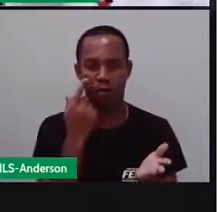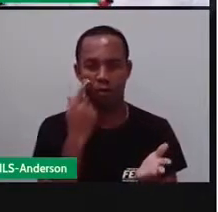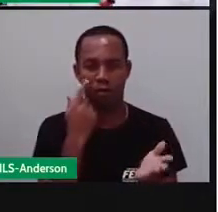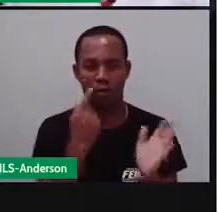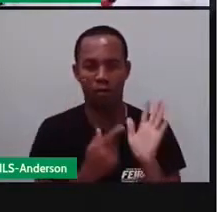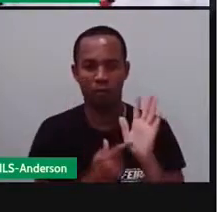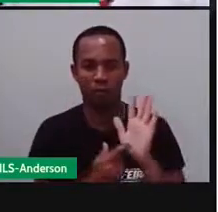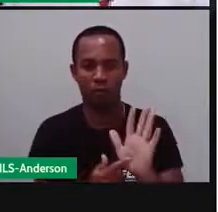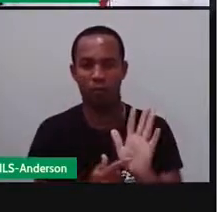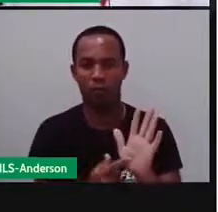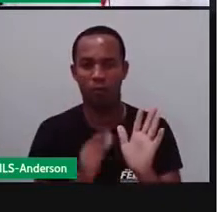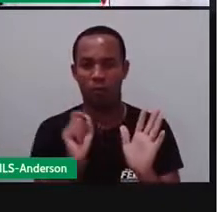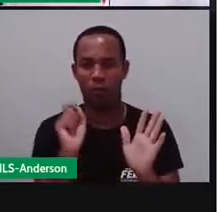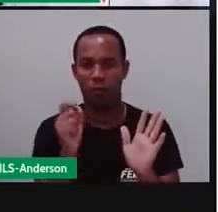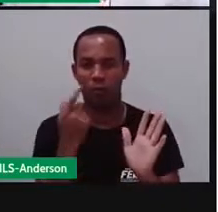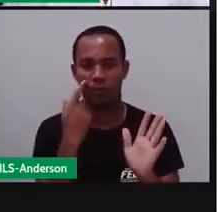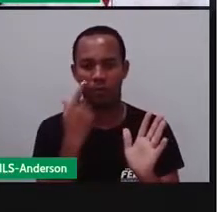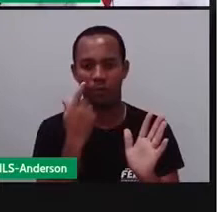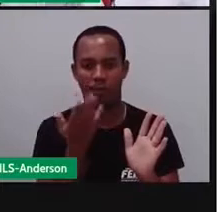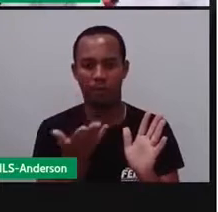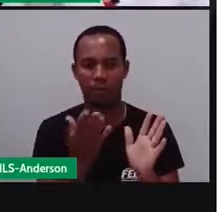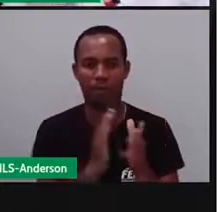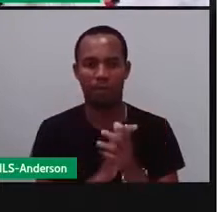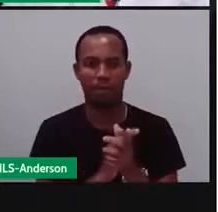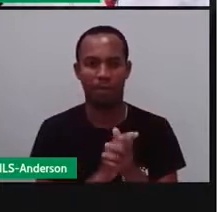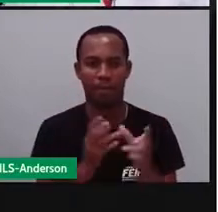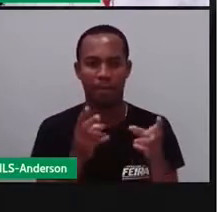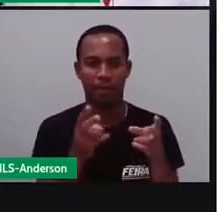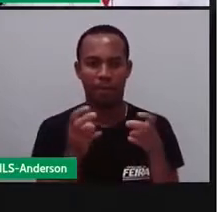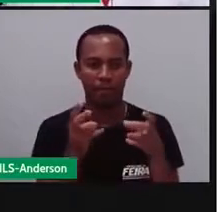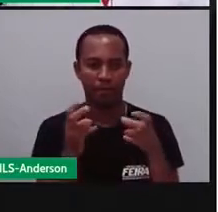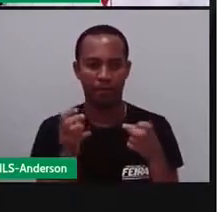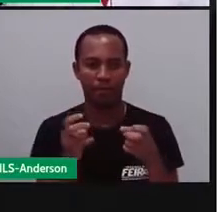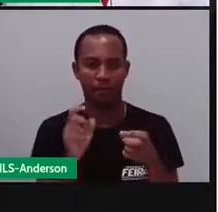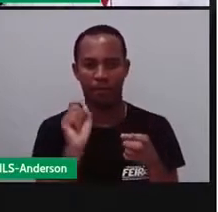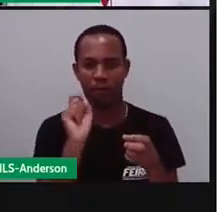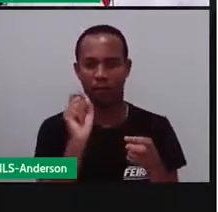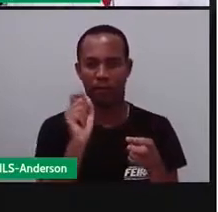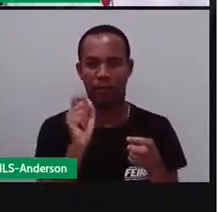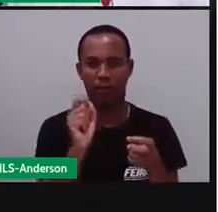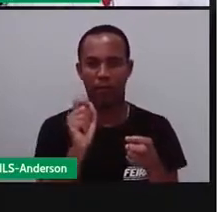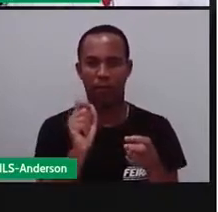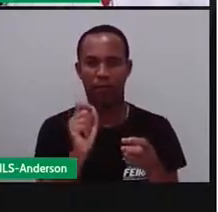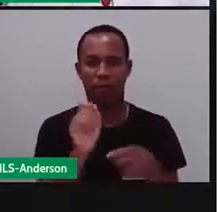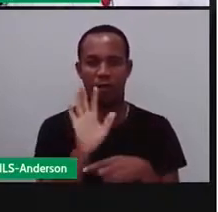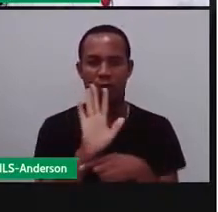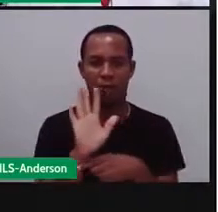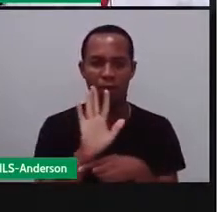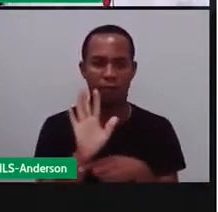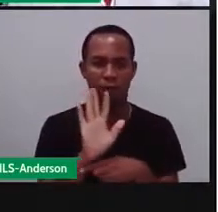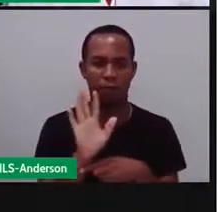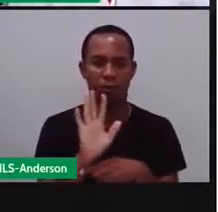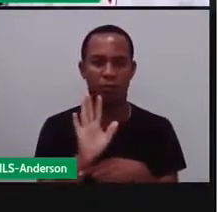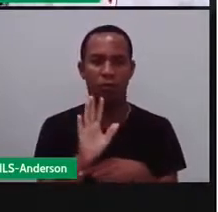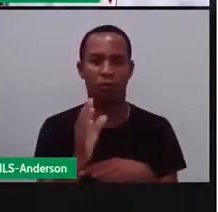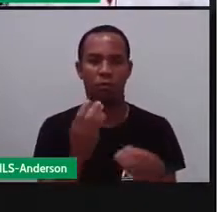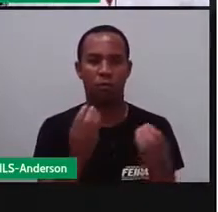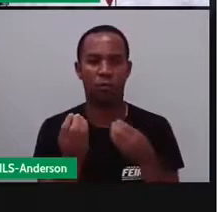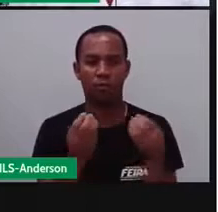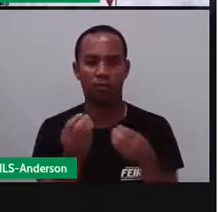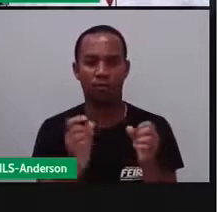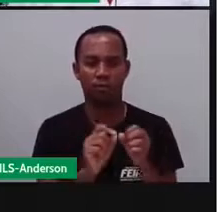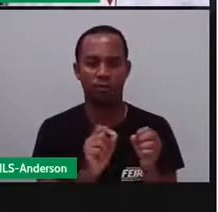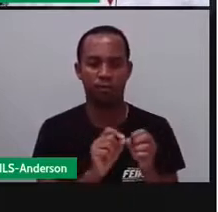sendo só uma retomada. A gente, vocês perceberam, né, que nesse vídeo aí da receita do bolo de milho que a Pro fez